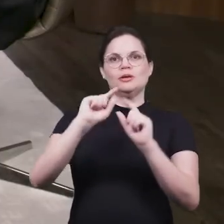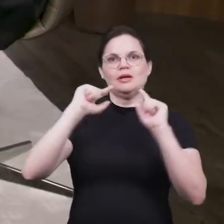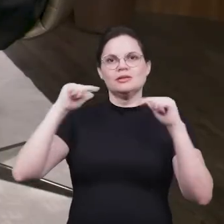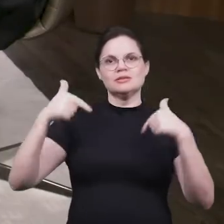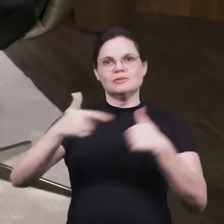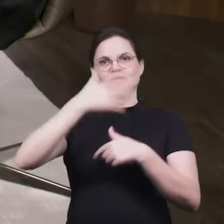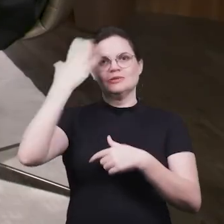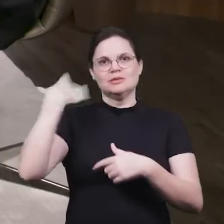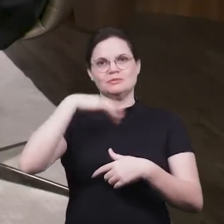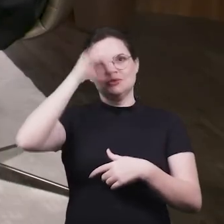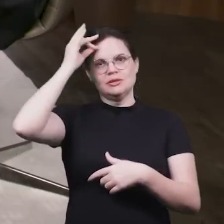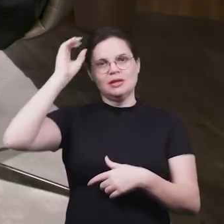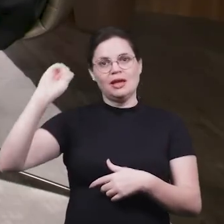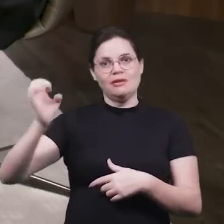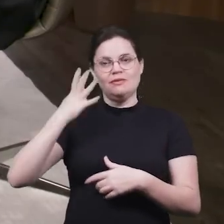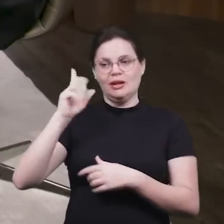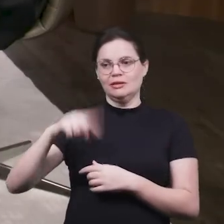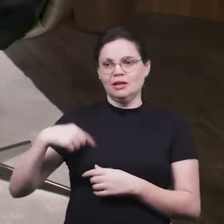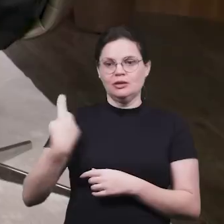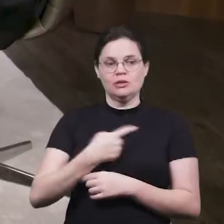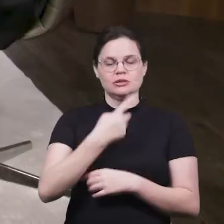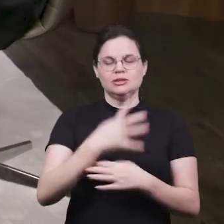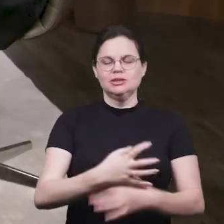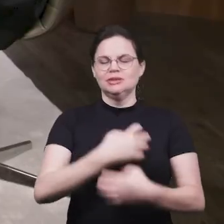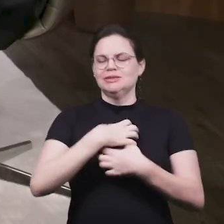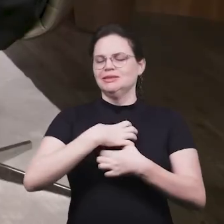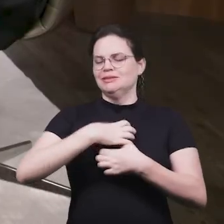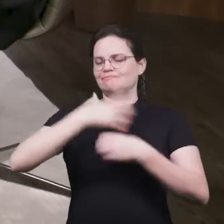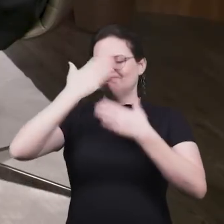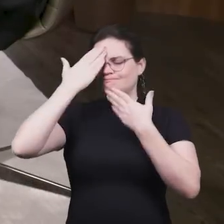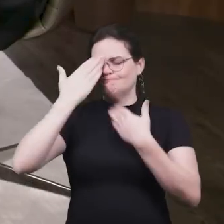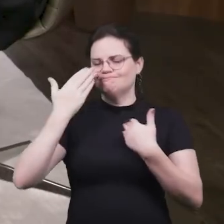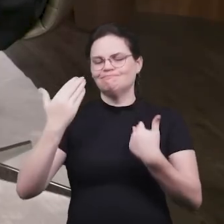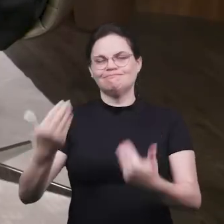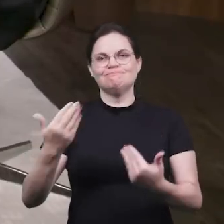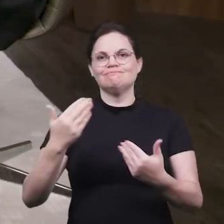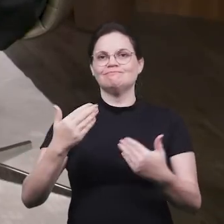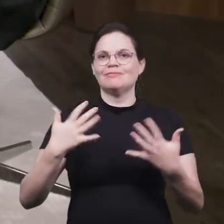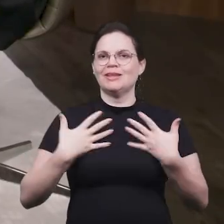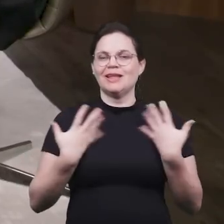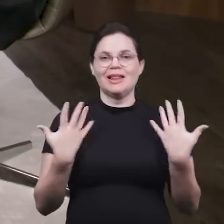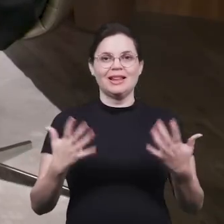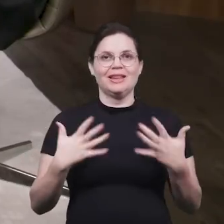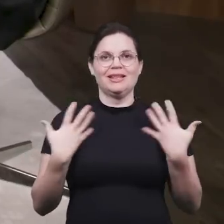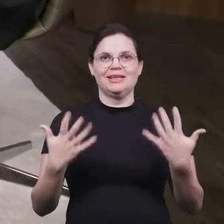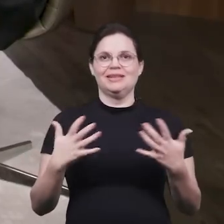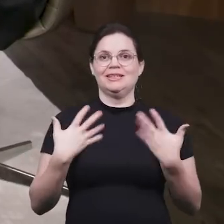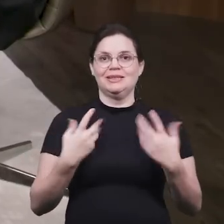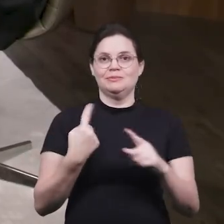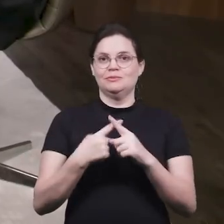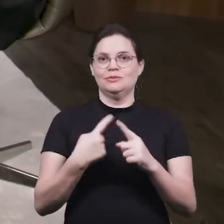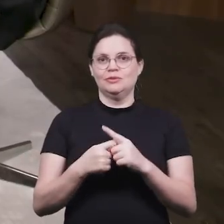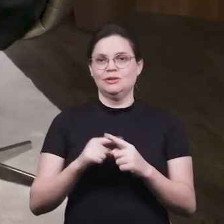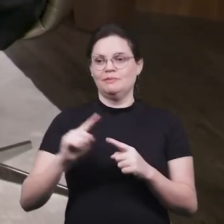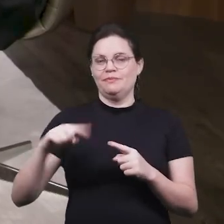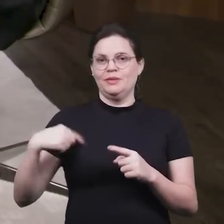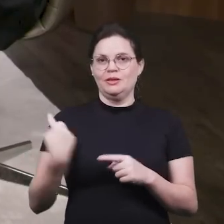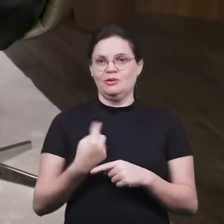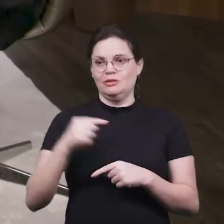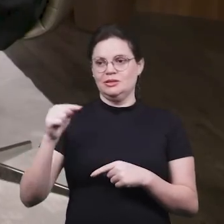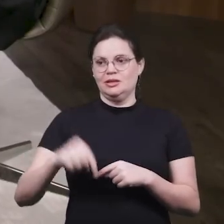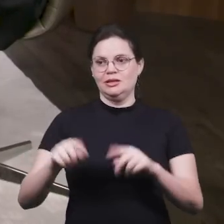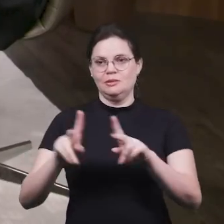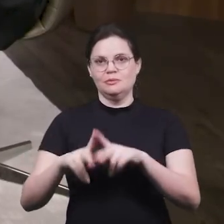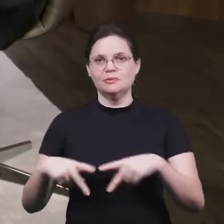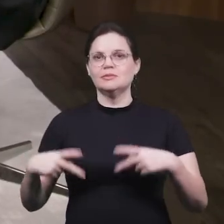explicar a alegria e gratidão que eles têm por esse trabalho que, na verdade, o presbitério que está fazendo. O presbitério